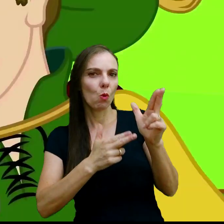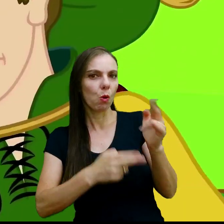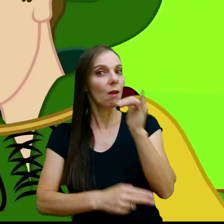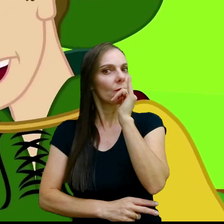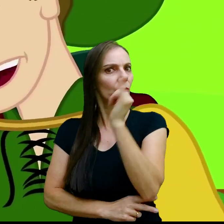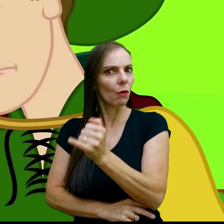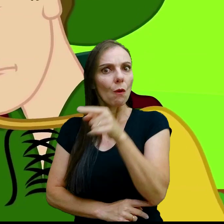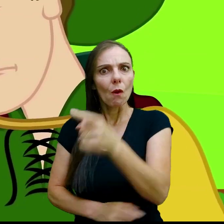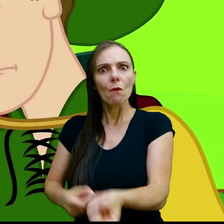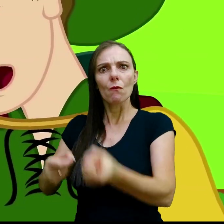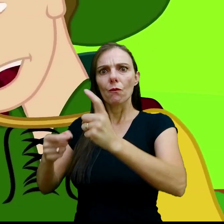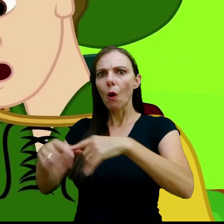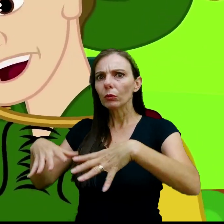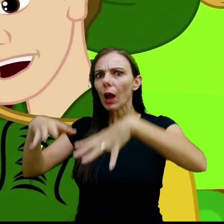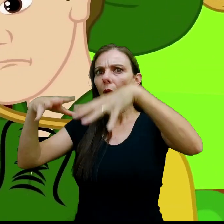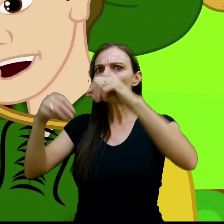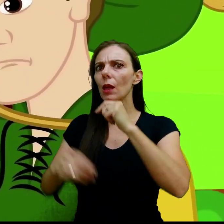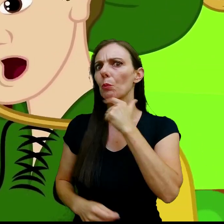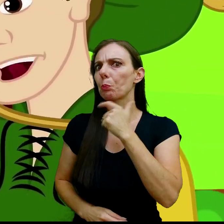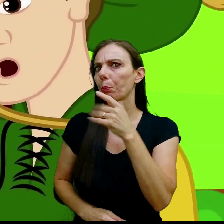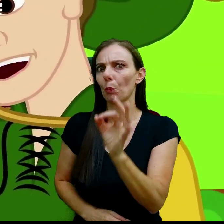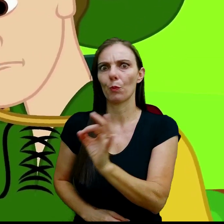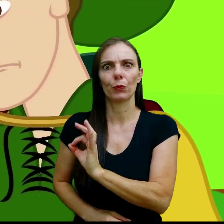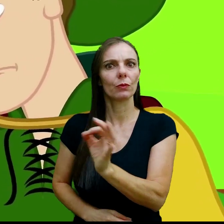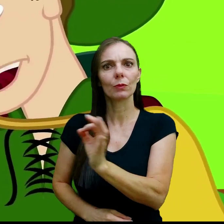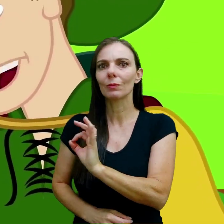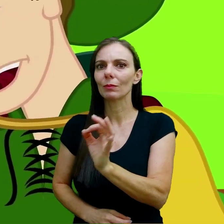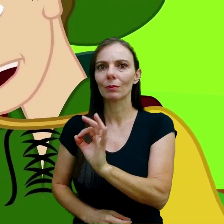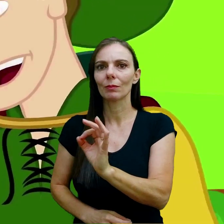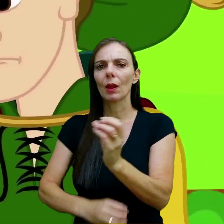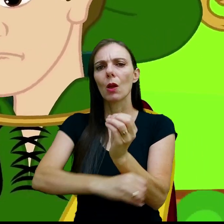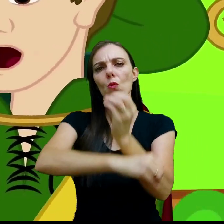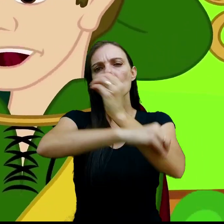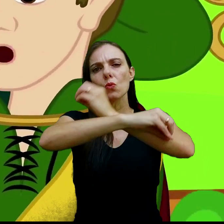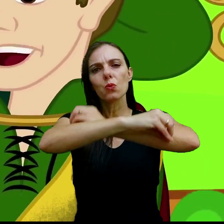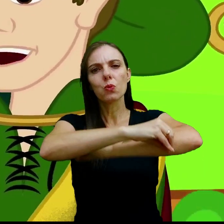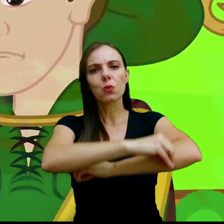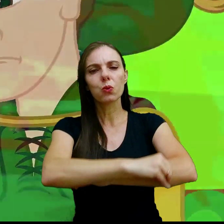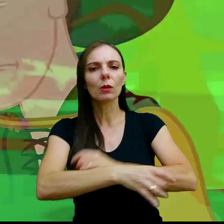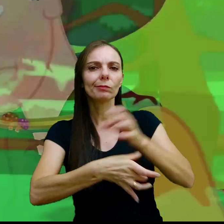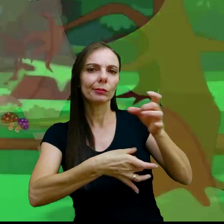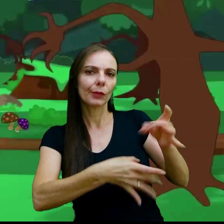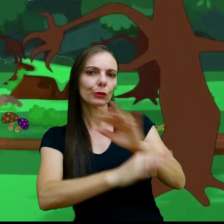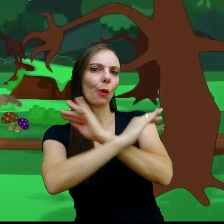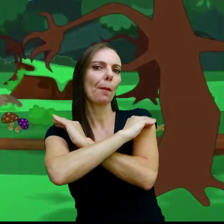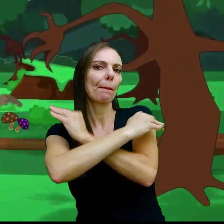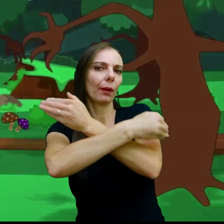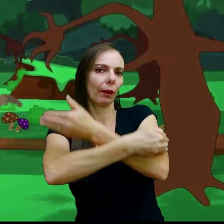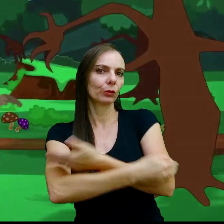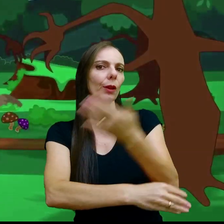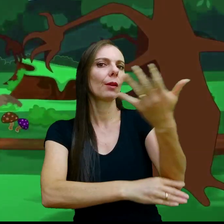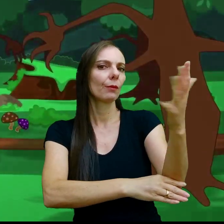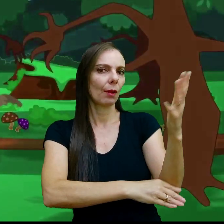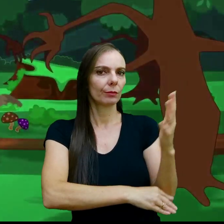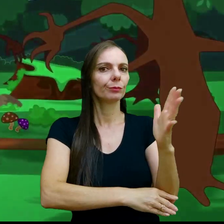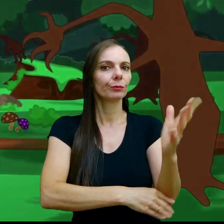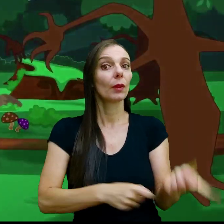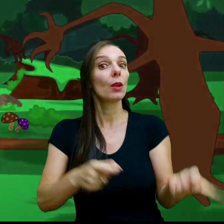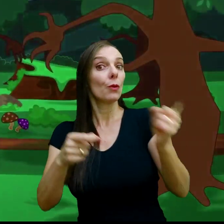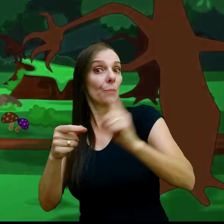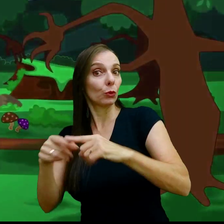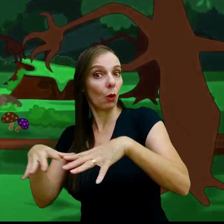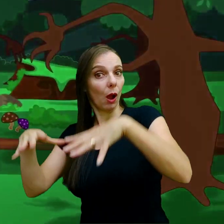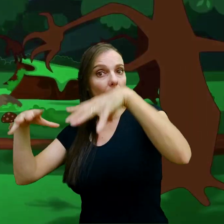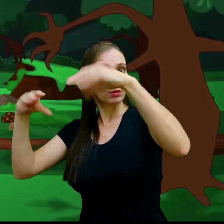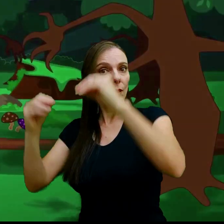Ele a alertou para que não voltasse para o castelo nunca mais. Ao pôr do sol, ele a deixou na floresta e voltou